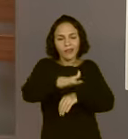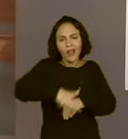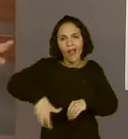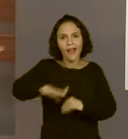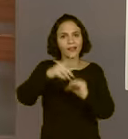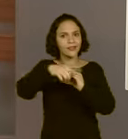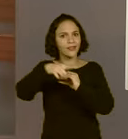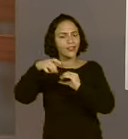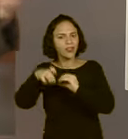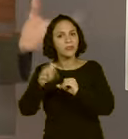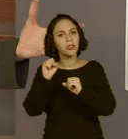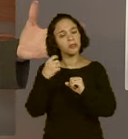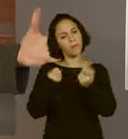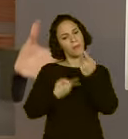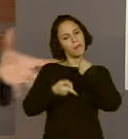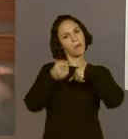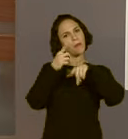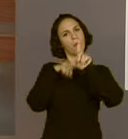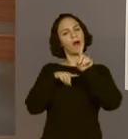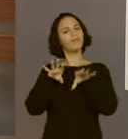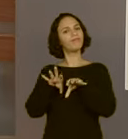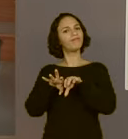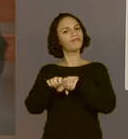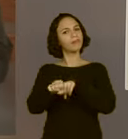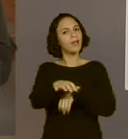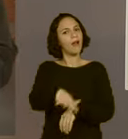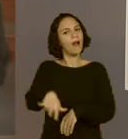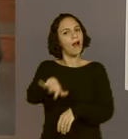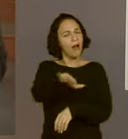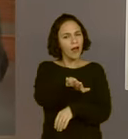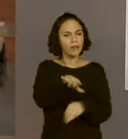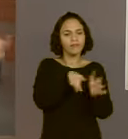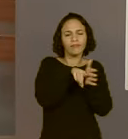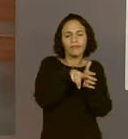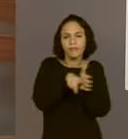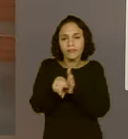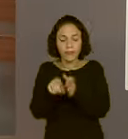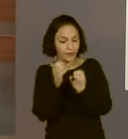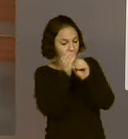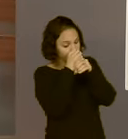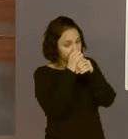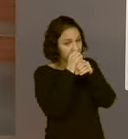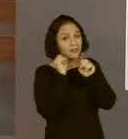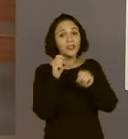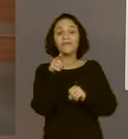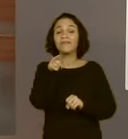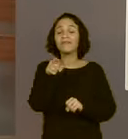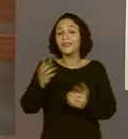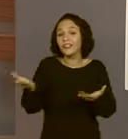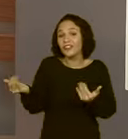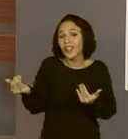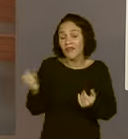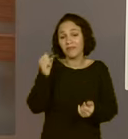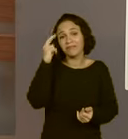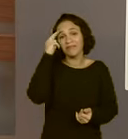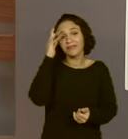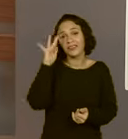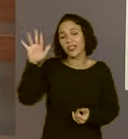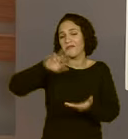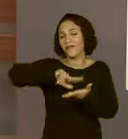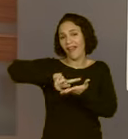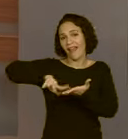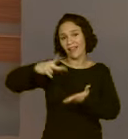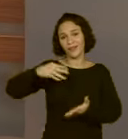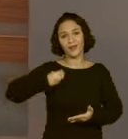uma profissão, em se tornar uma cientista. E certamente você, jovem, deve ter uma série de sonhos aí na sua